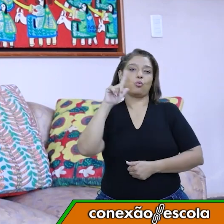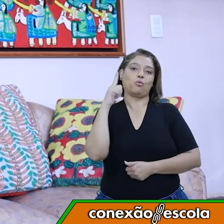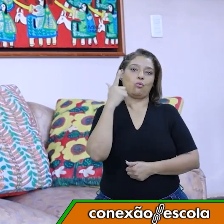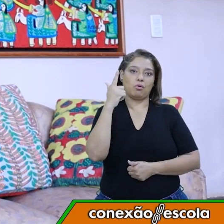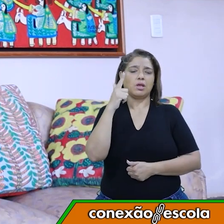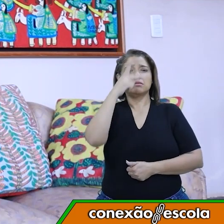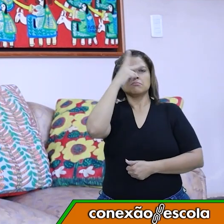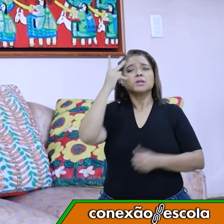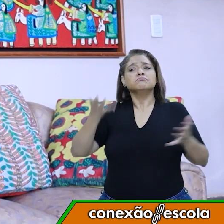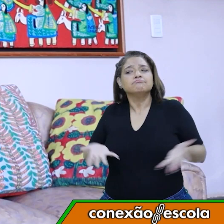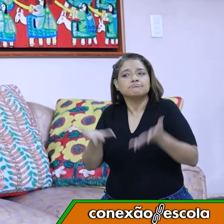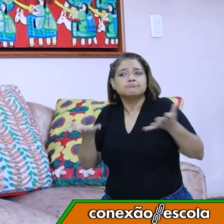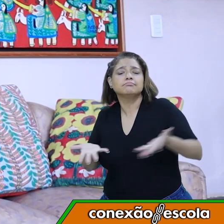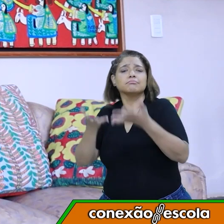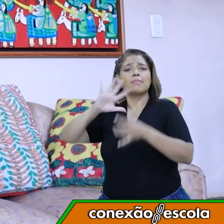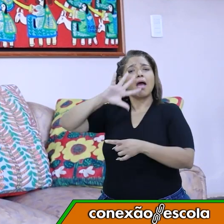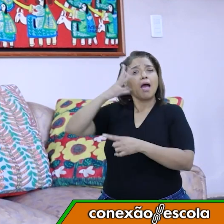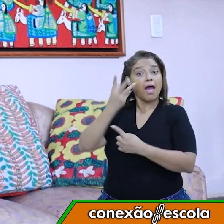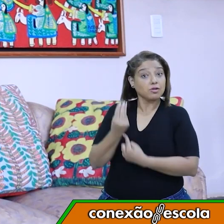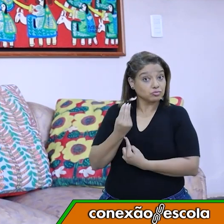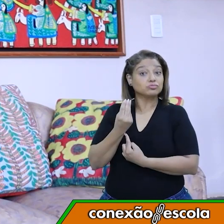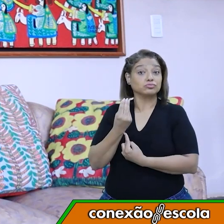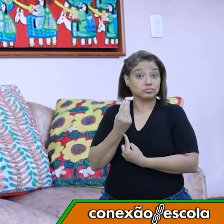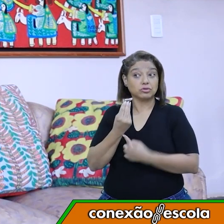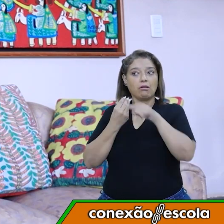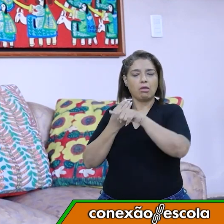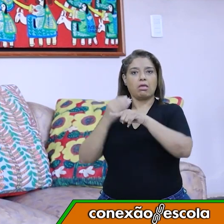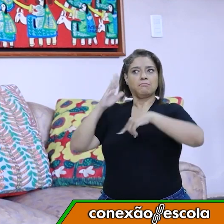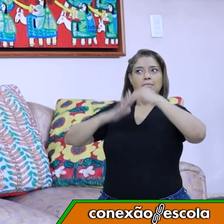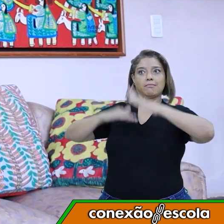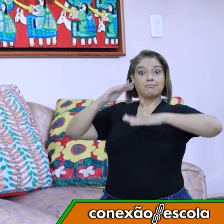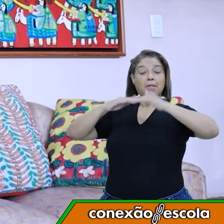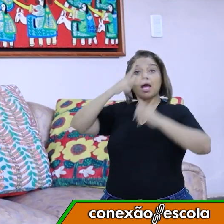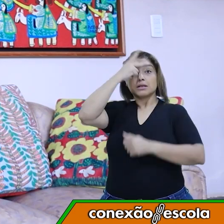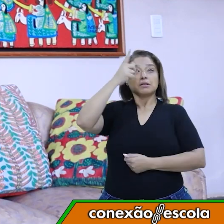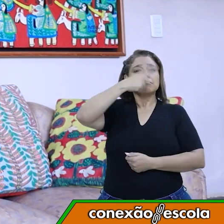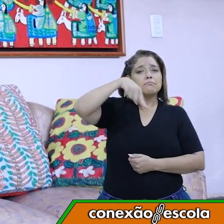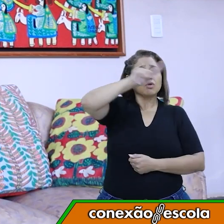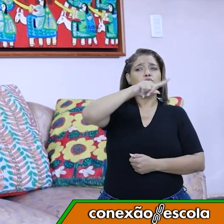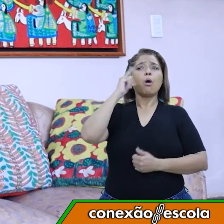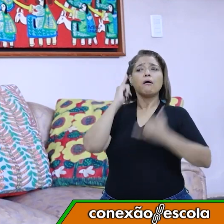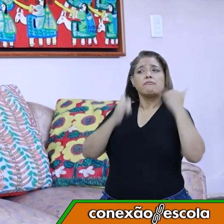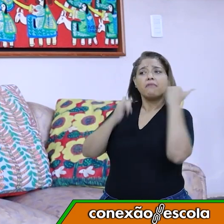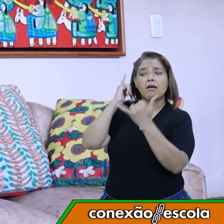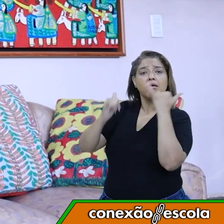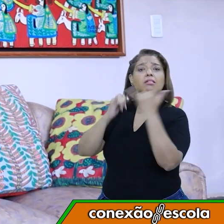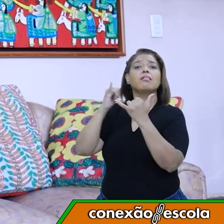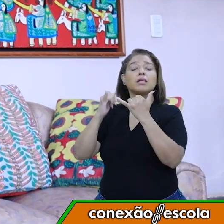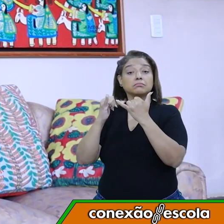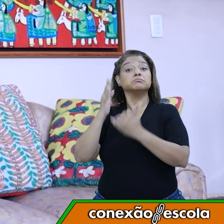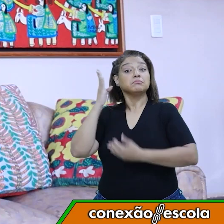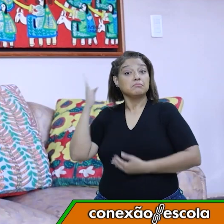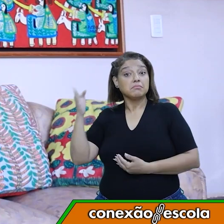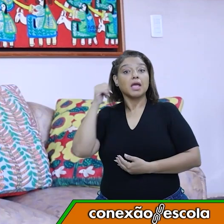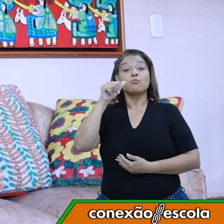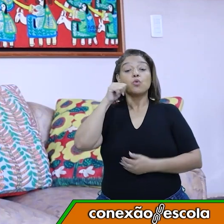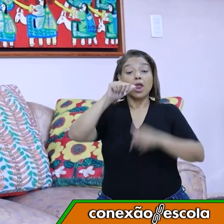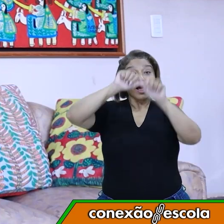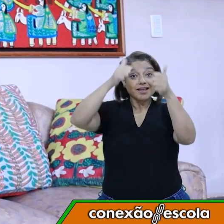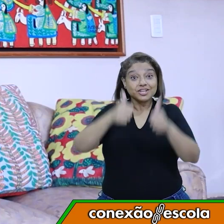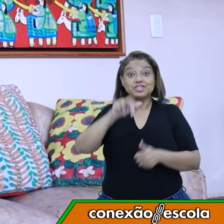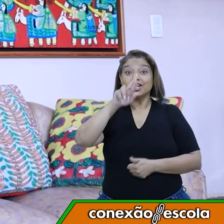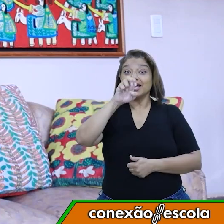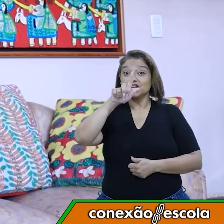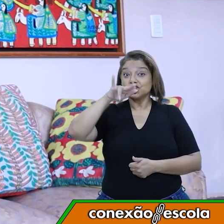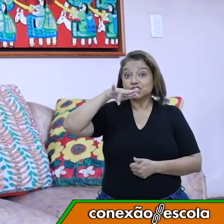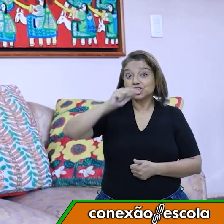mexer com arte, tudo através de outras pessoas. Na escultura foi Regina Lacerda que incentivou ele, e